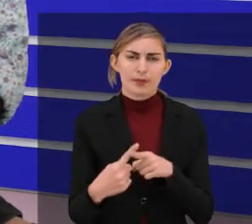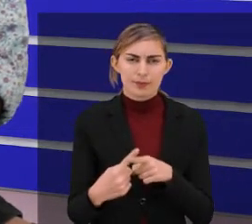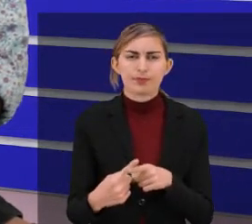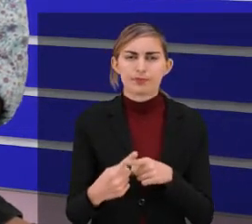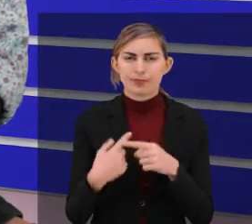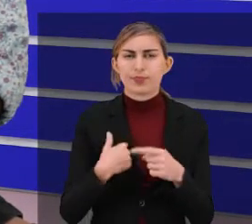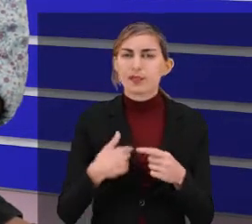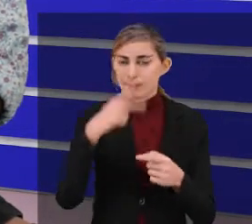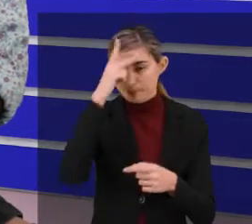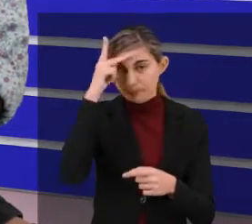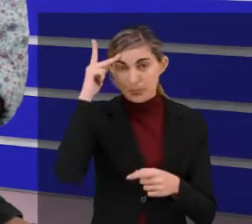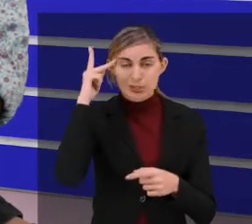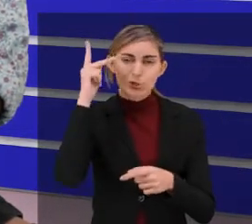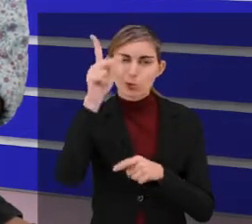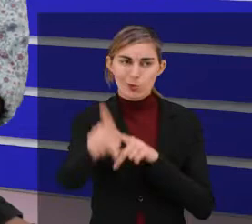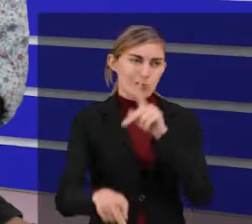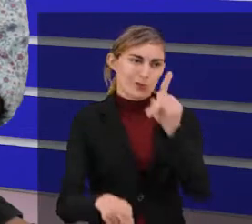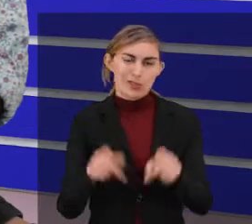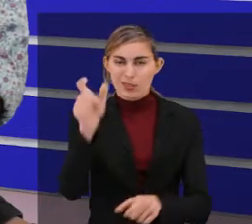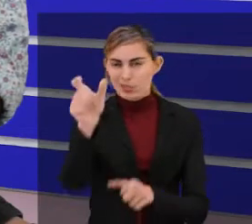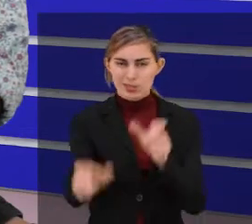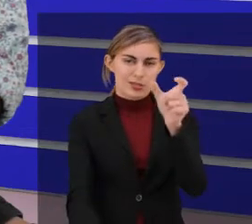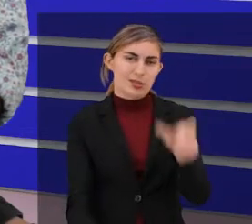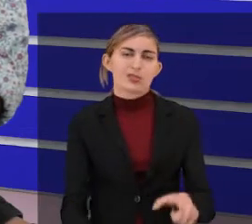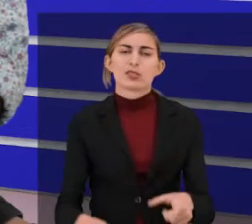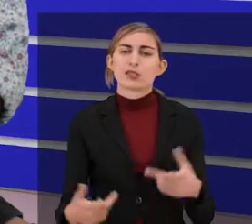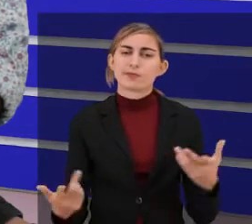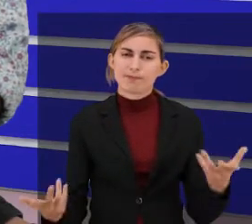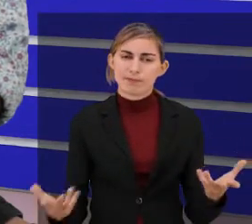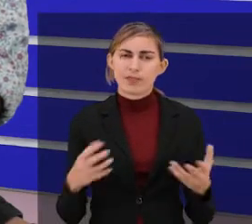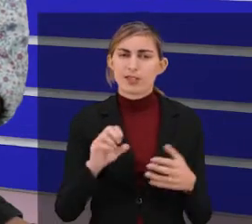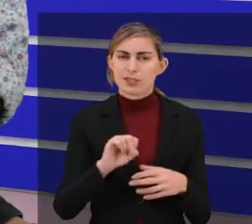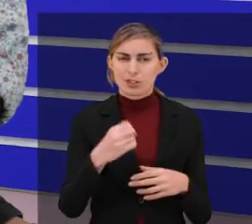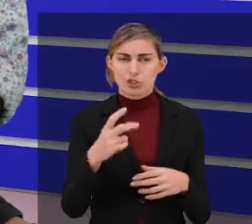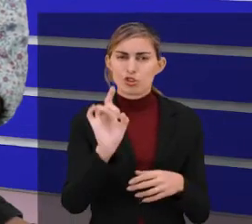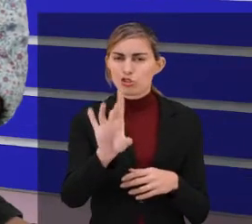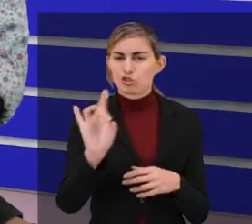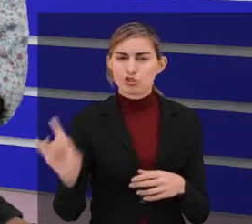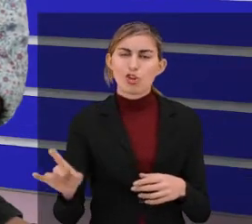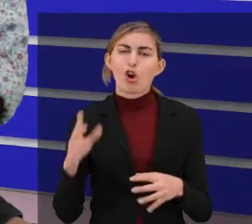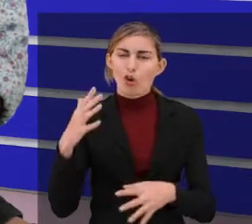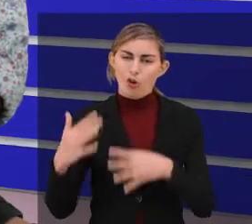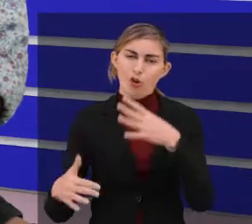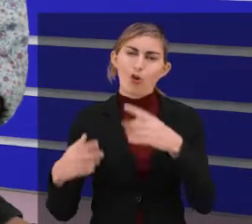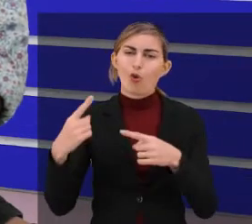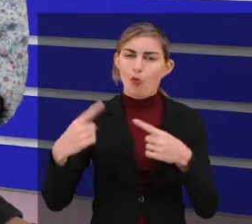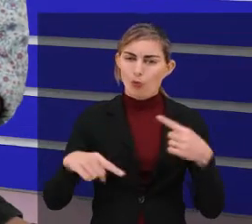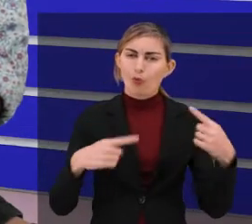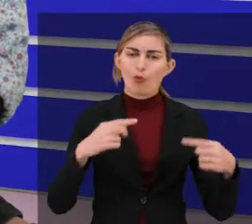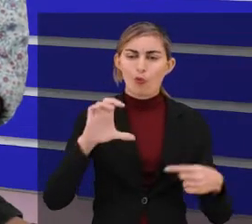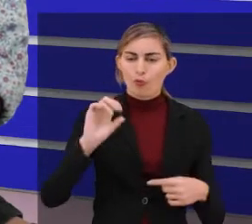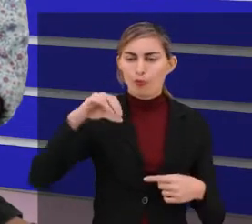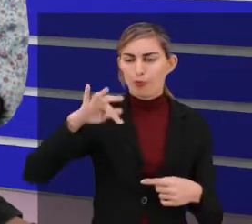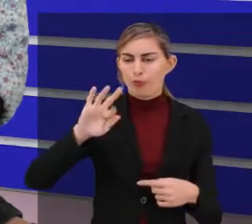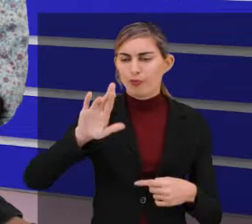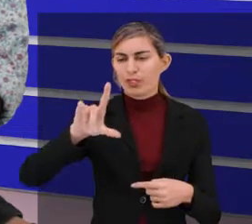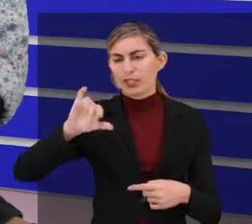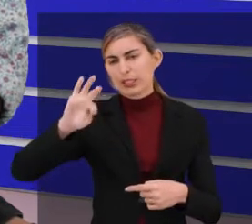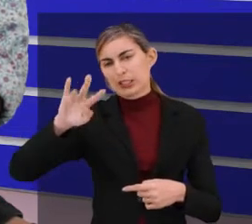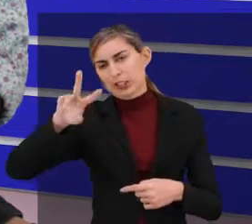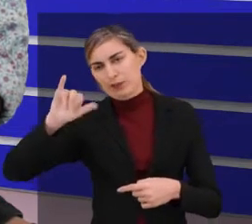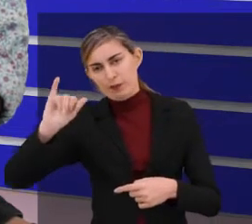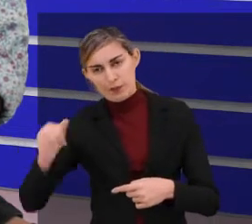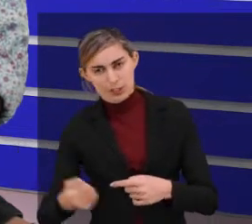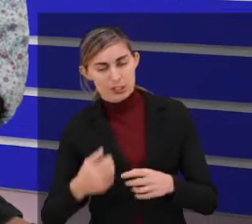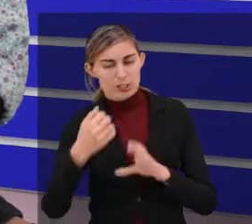nós lidamos com pessoas, e as pessoas, elas são, por si só, conflitivas, sejam